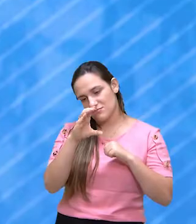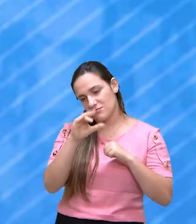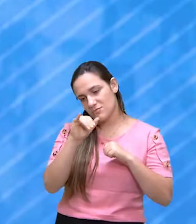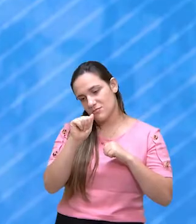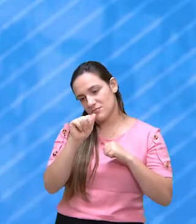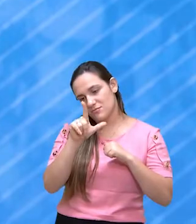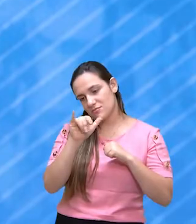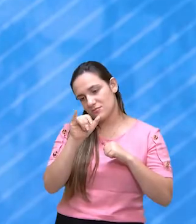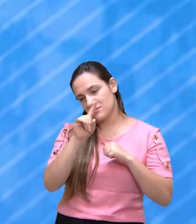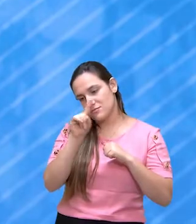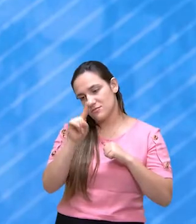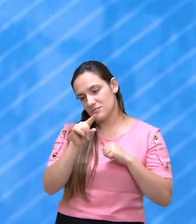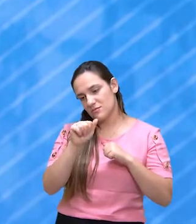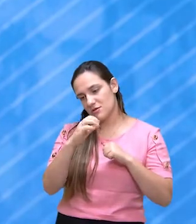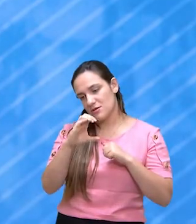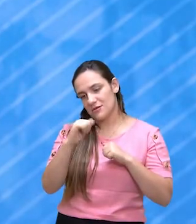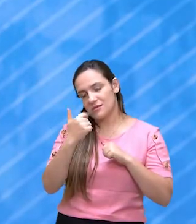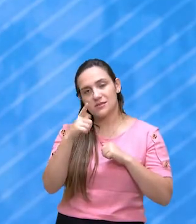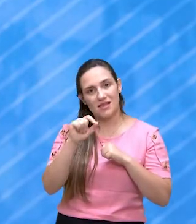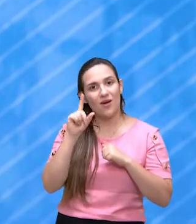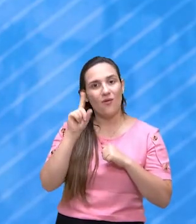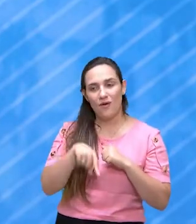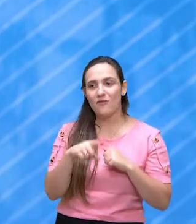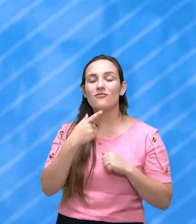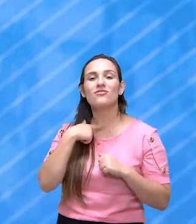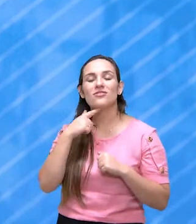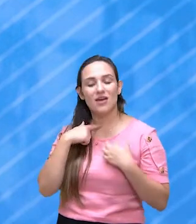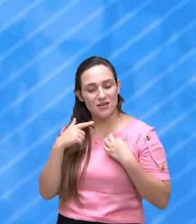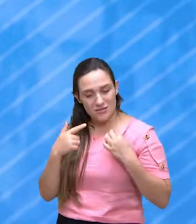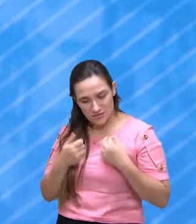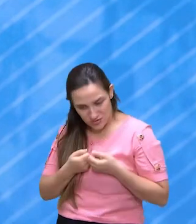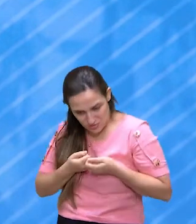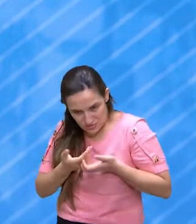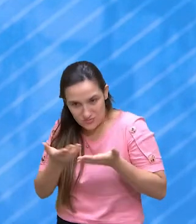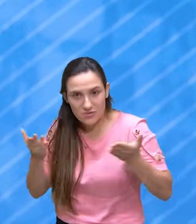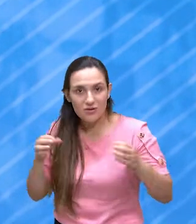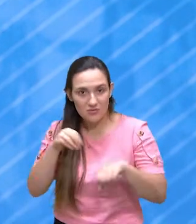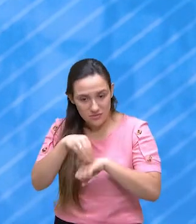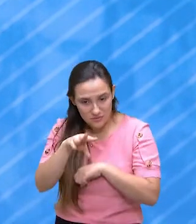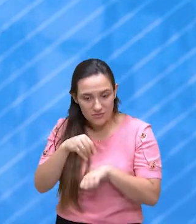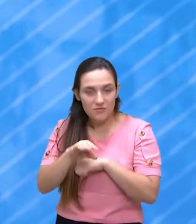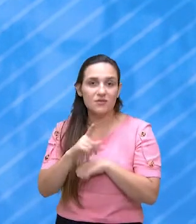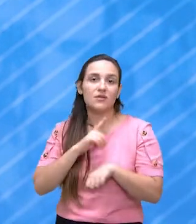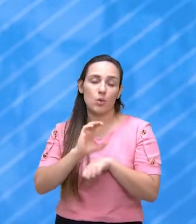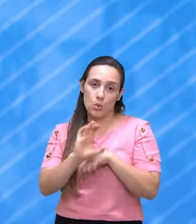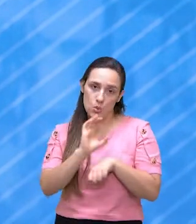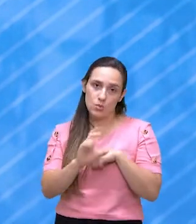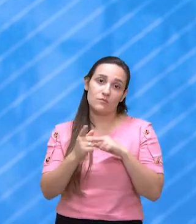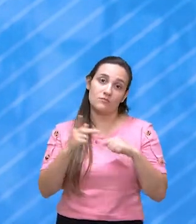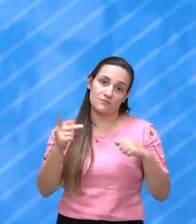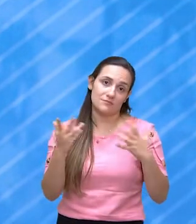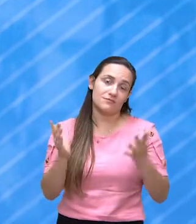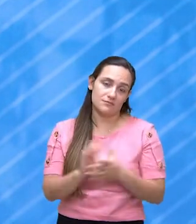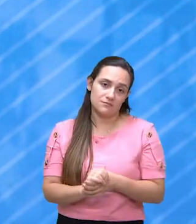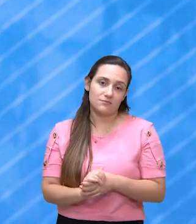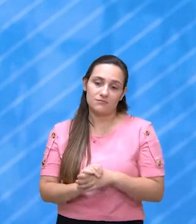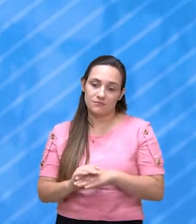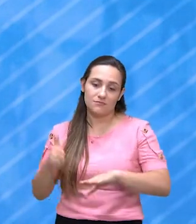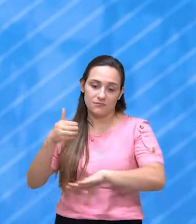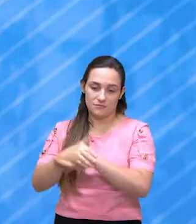nós temos na ESA ter essa vontade de dividir o conhecimento ter um curso de especialização e